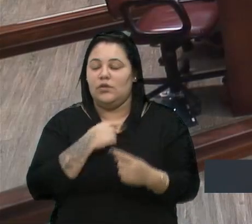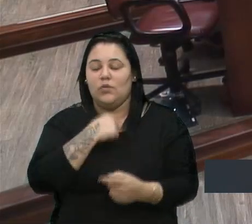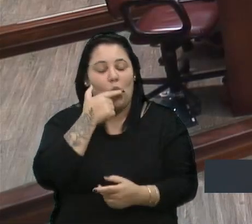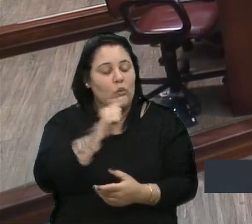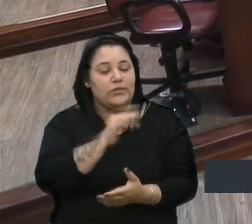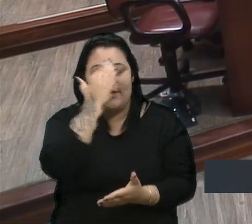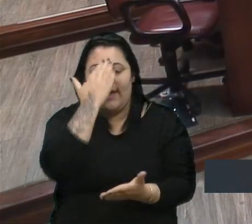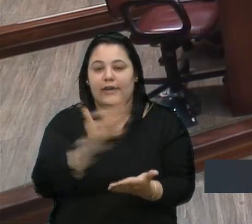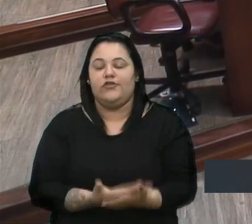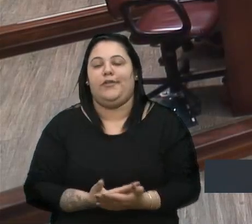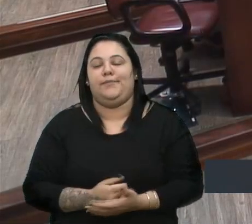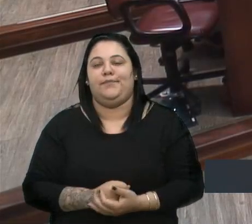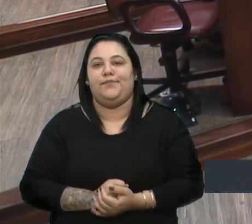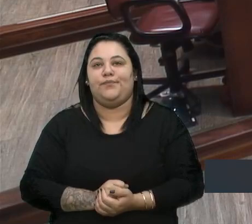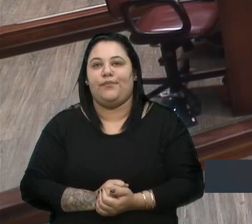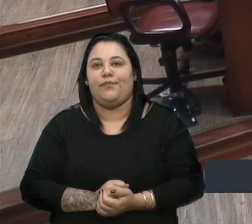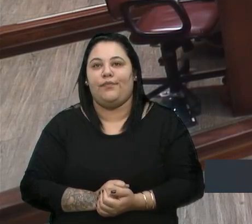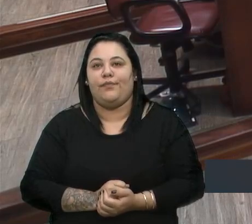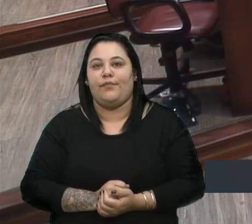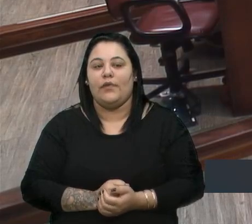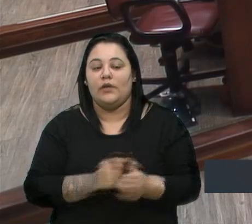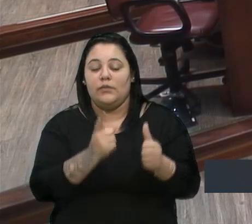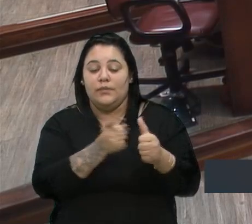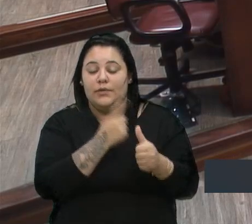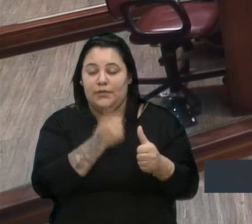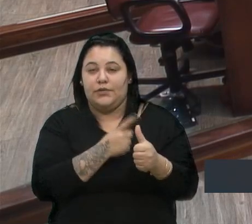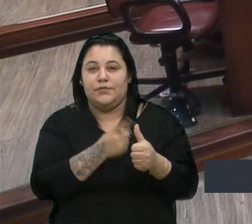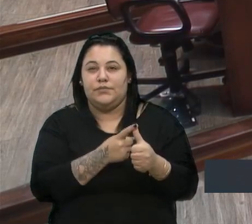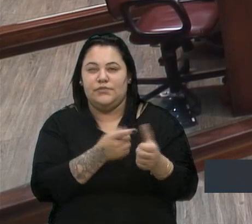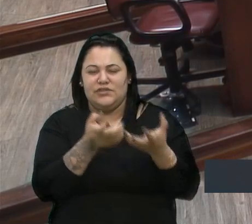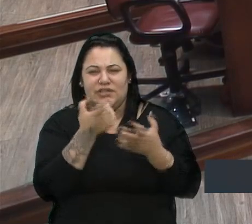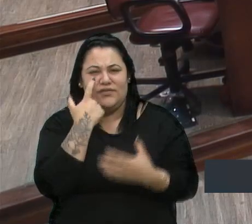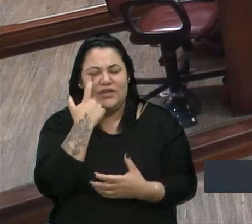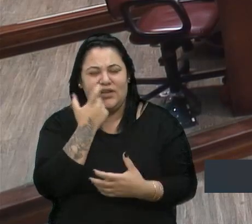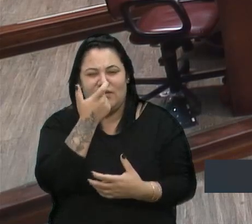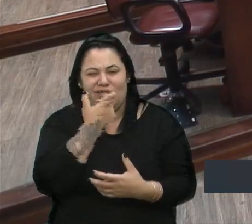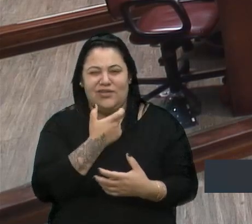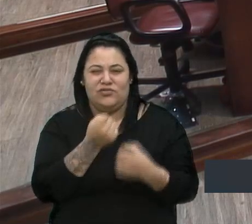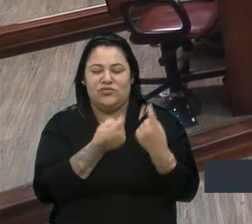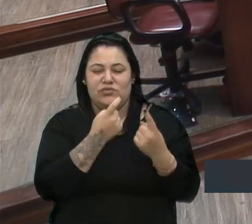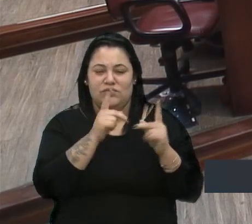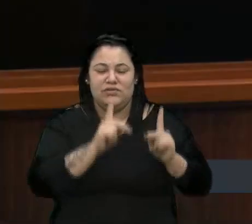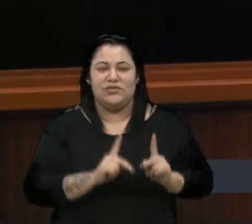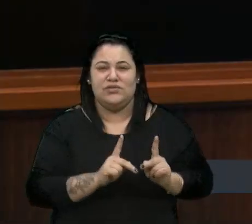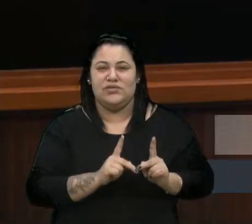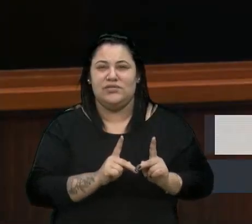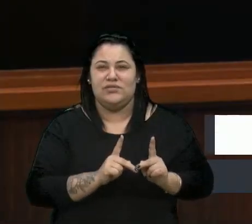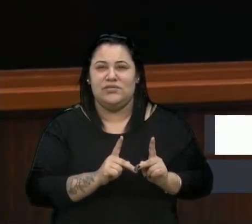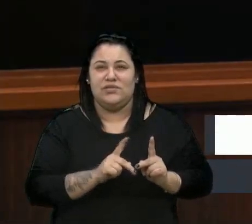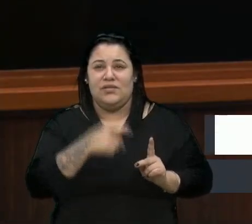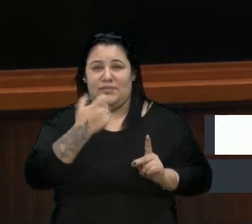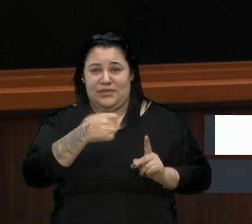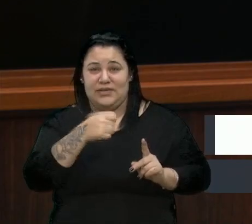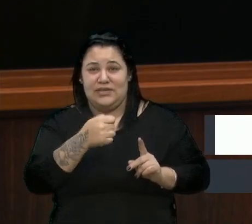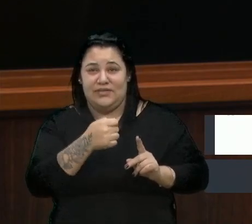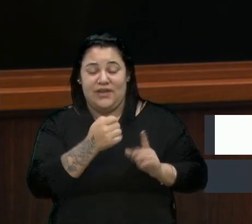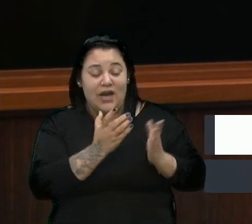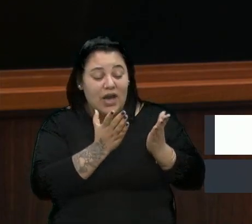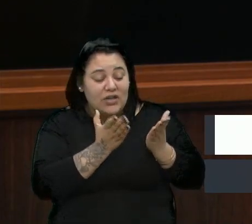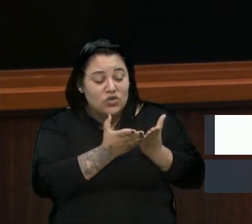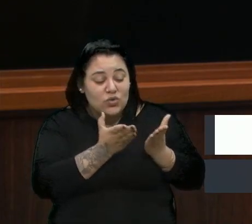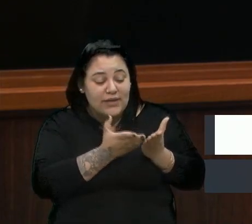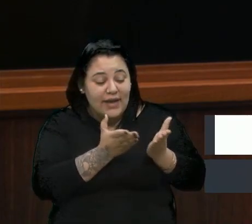né? Primeiro, assim, eu queria ler. Eu acho que as pessoas deveriam buscar conhecer as